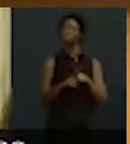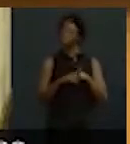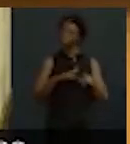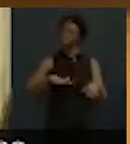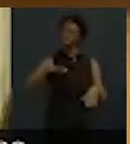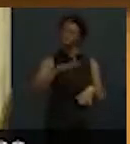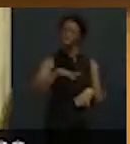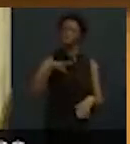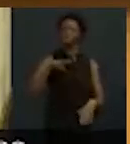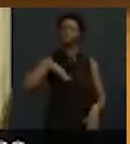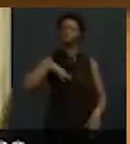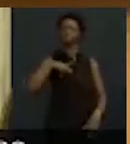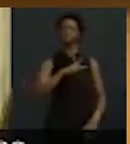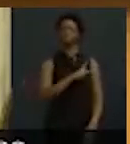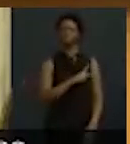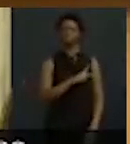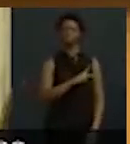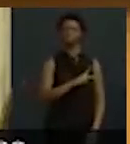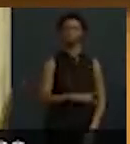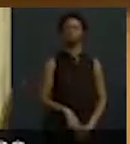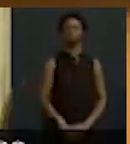Público.